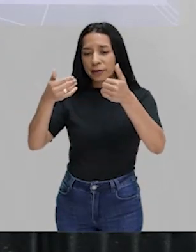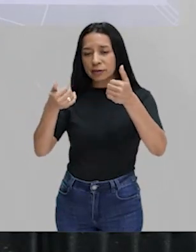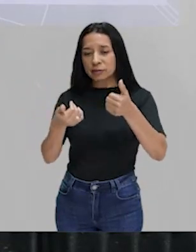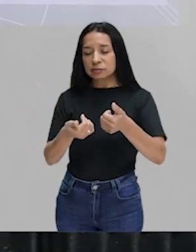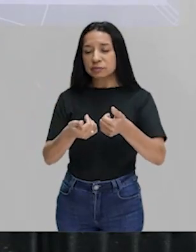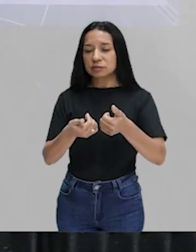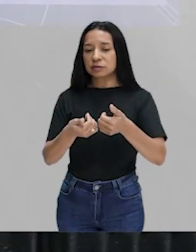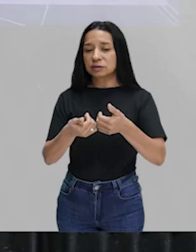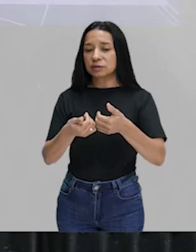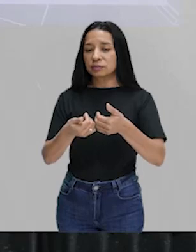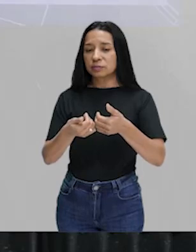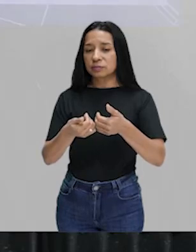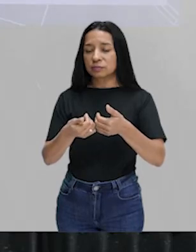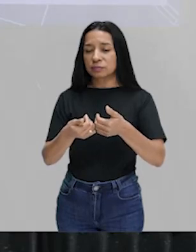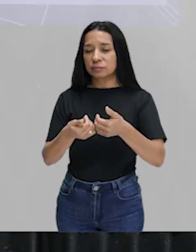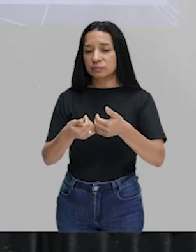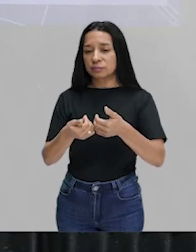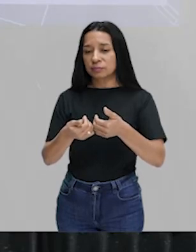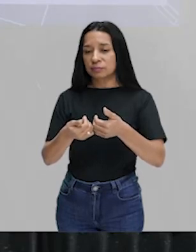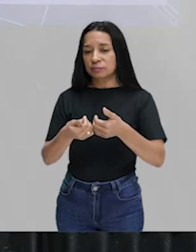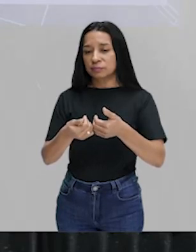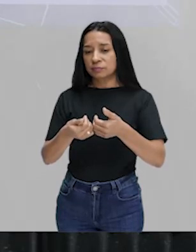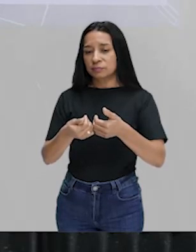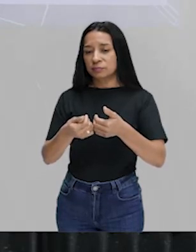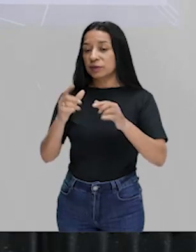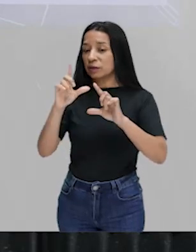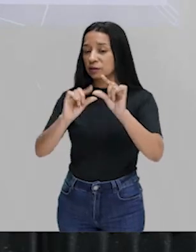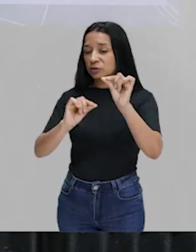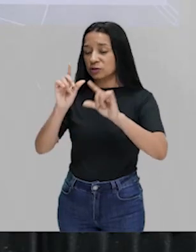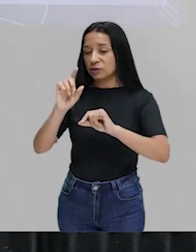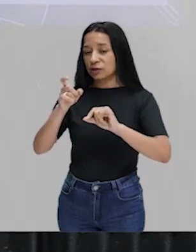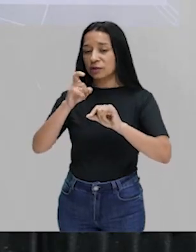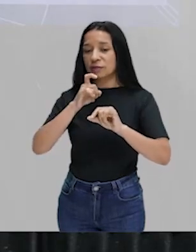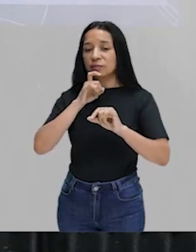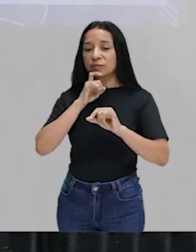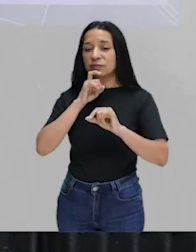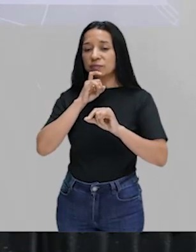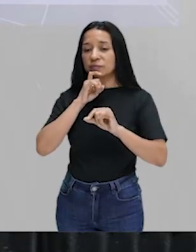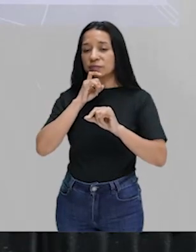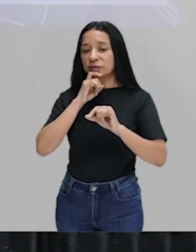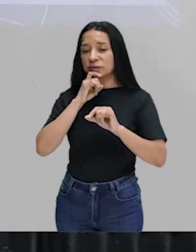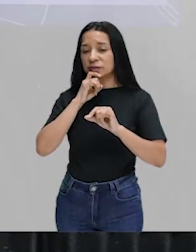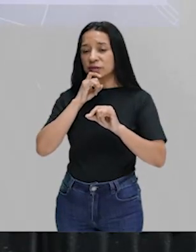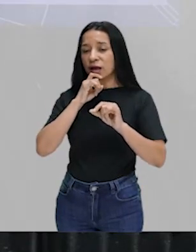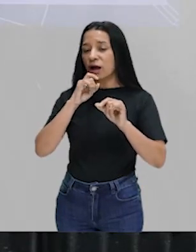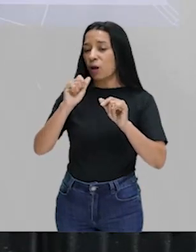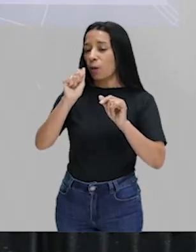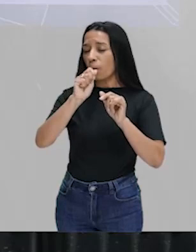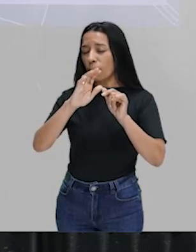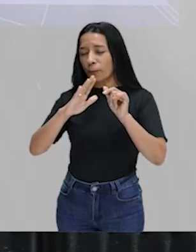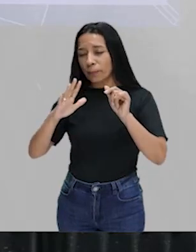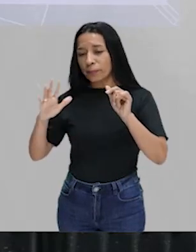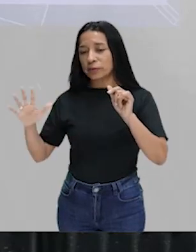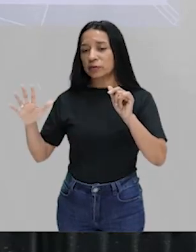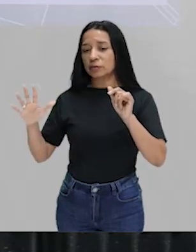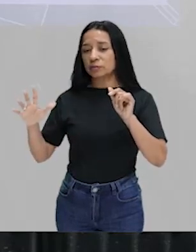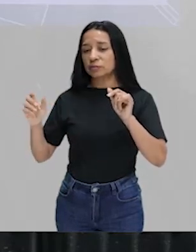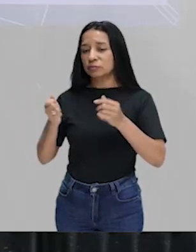encarecidamente, a cada estrela fria, um brilho de aluguel. É porque quando eu não sabia a letra da música, eu cantava